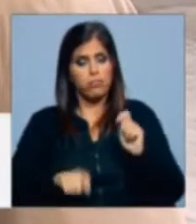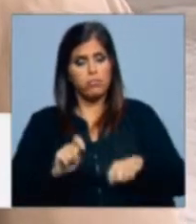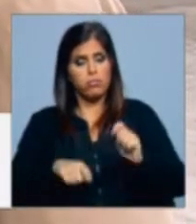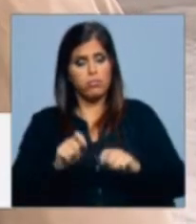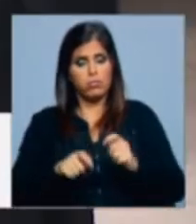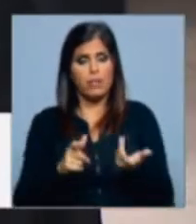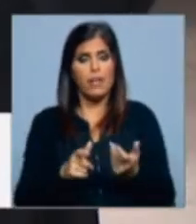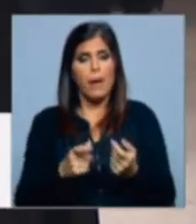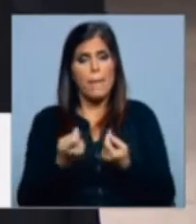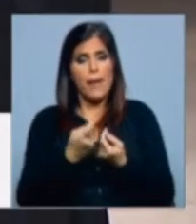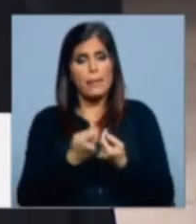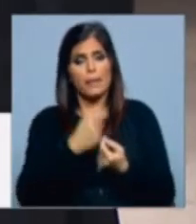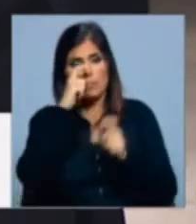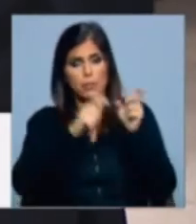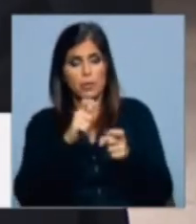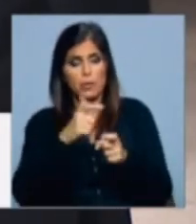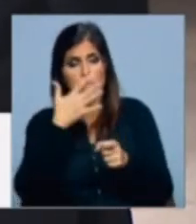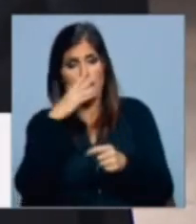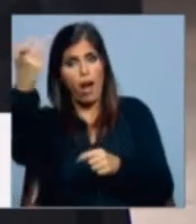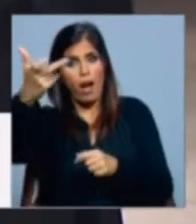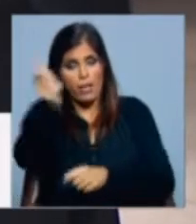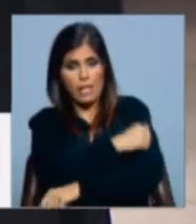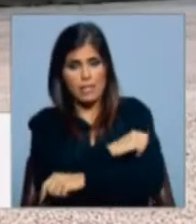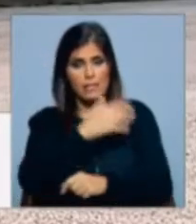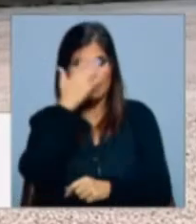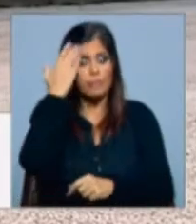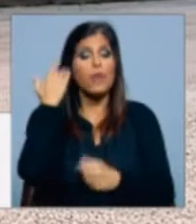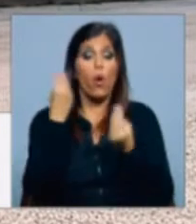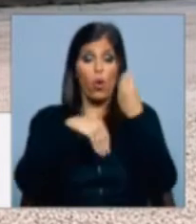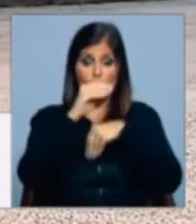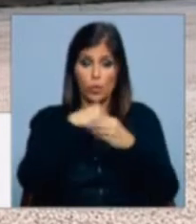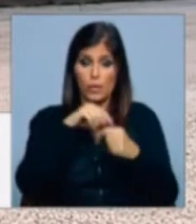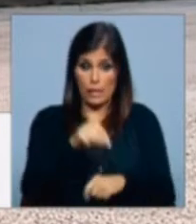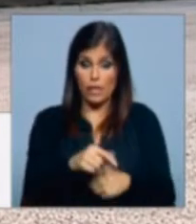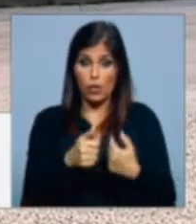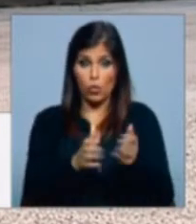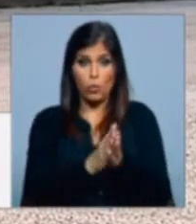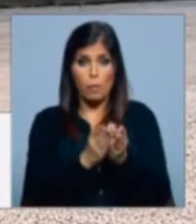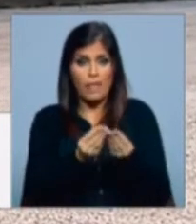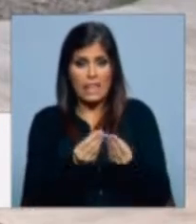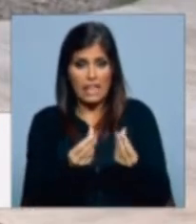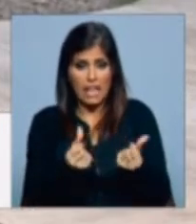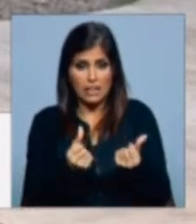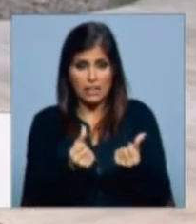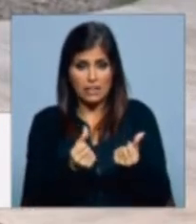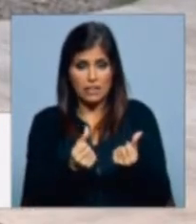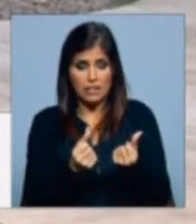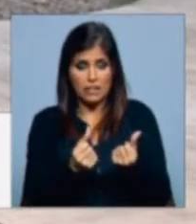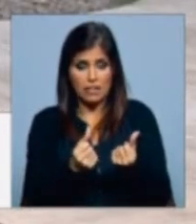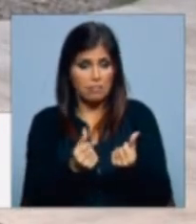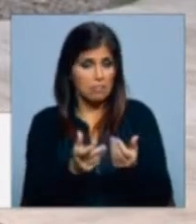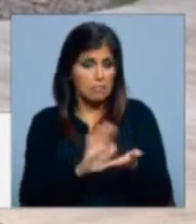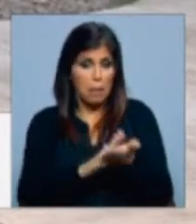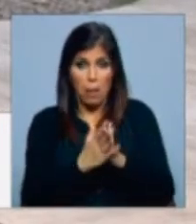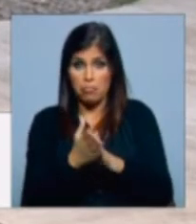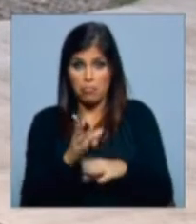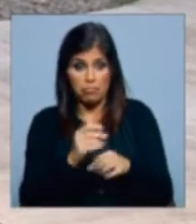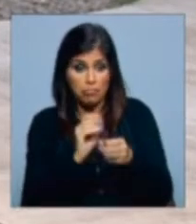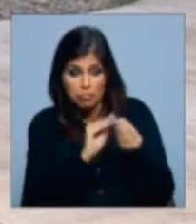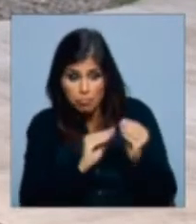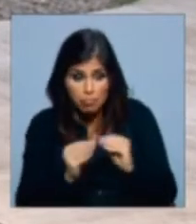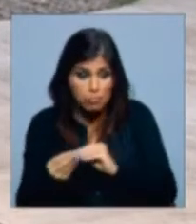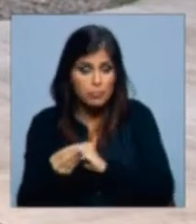das pessoas que seriam em casa. Foram integralmente construídos aqui, tudo isto são materiais tradicionais, de resto os mesmos usados